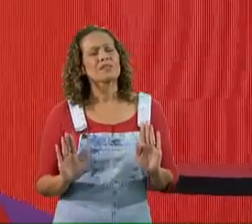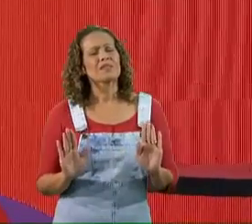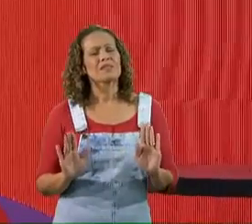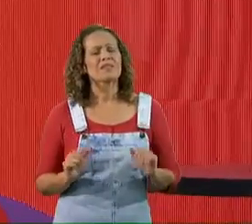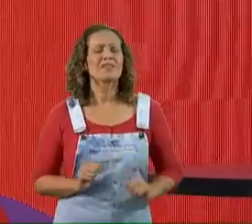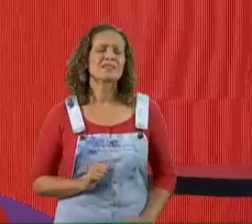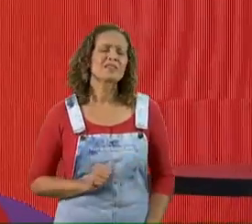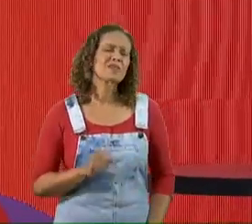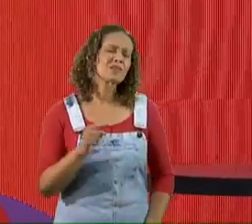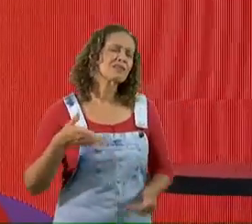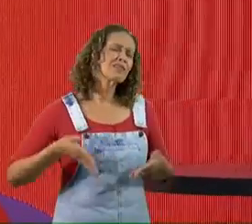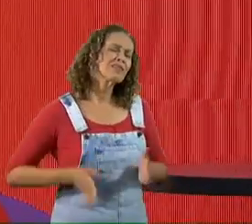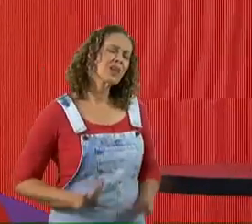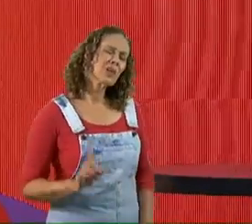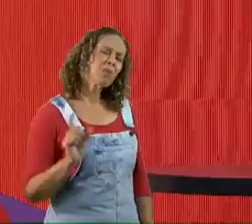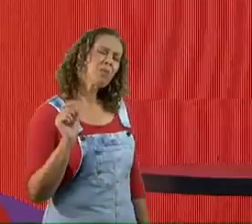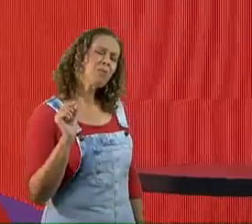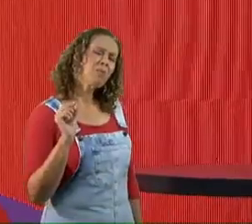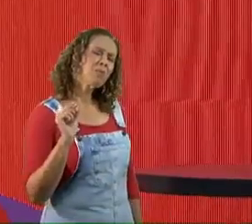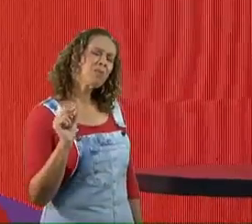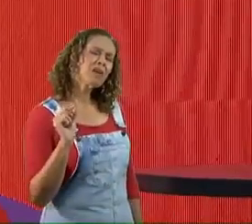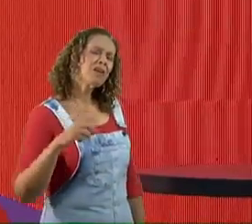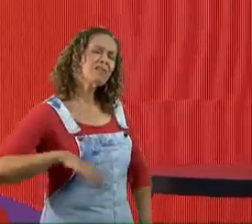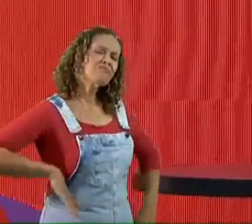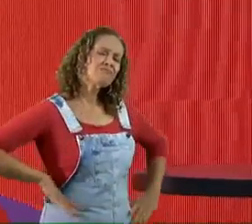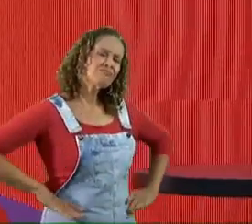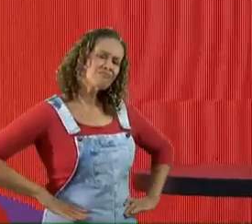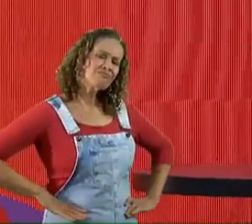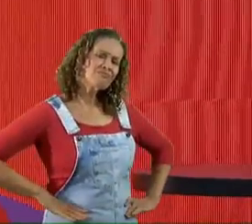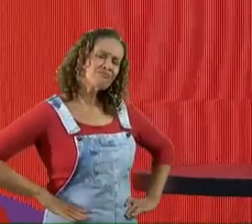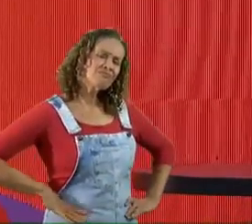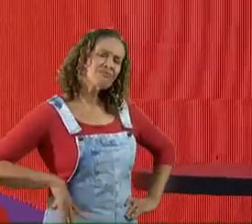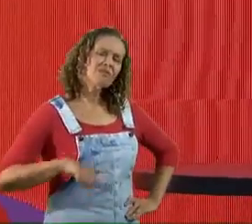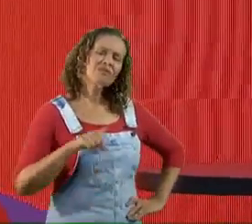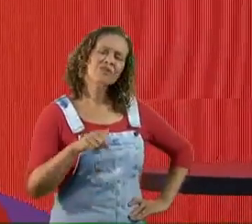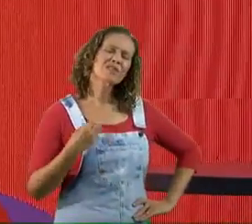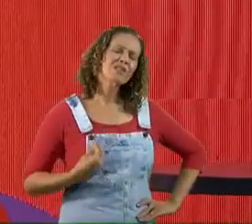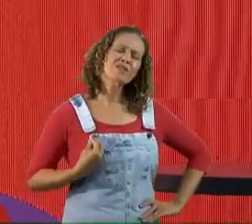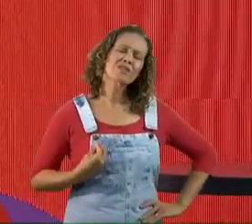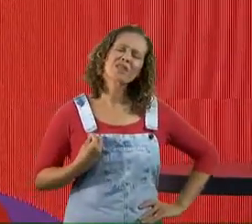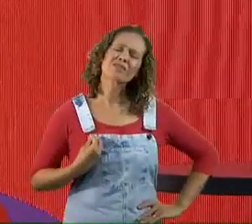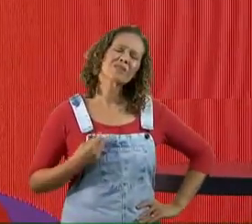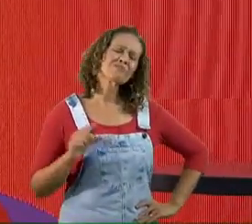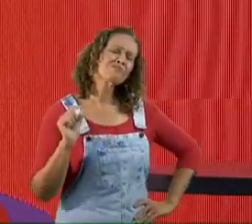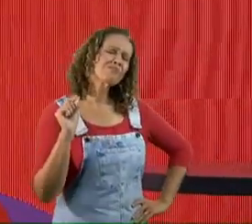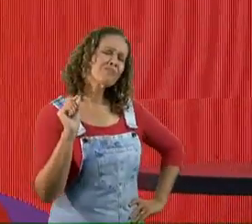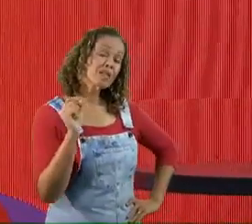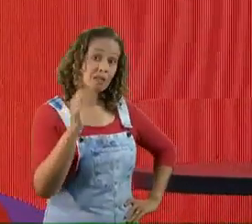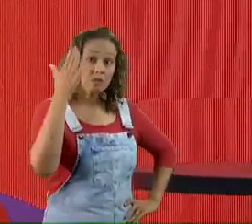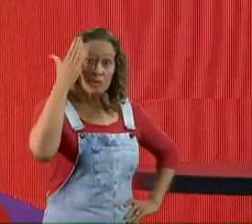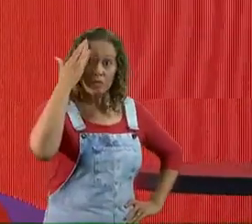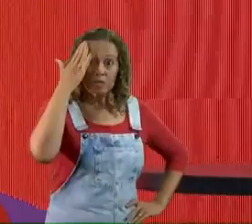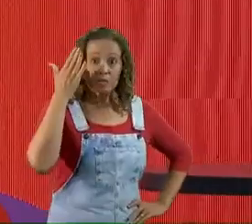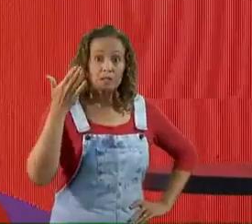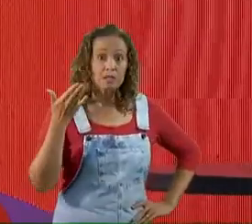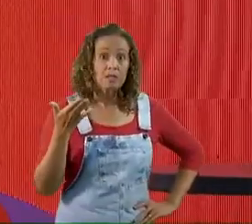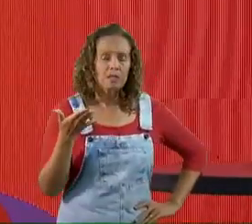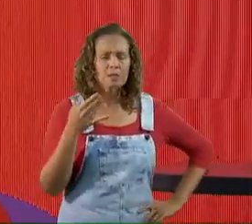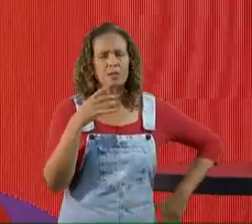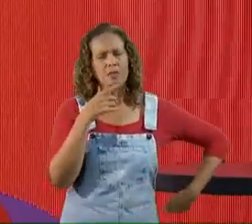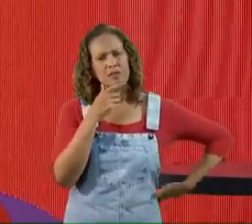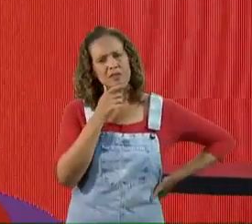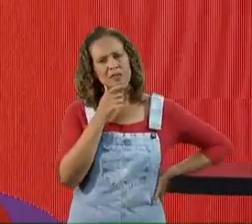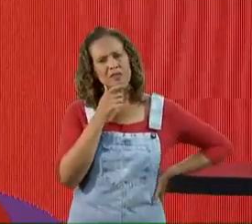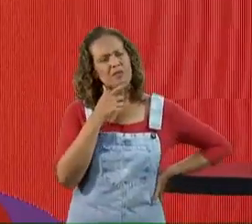para que você nasceu? Para que você existe nesse mundo? Você sabe?